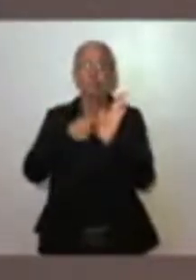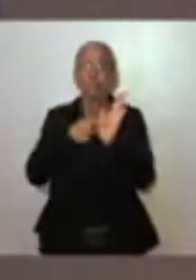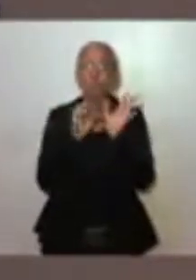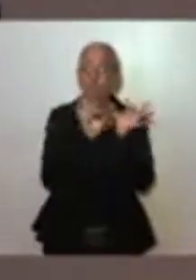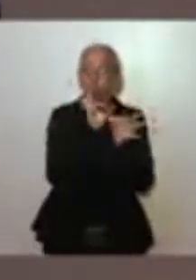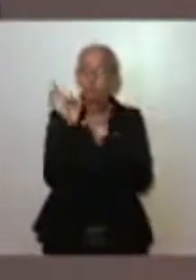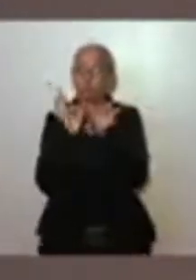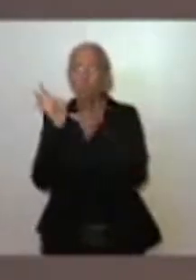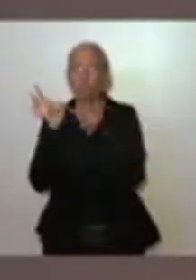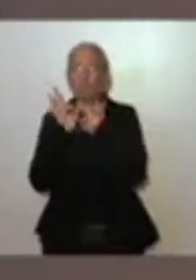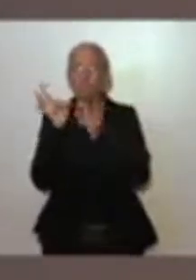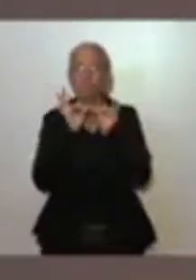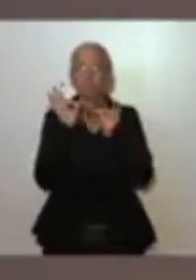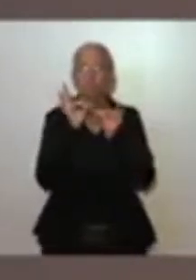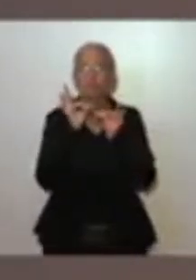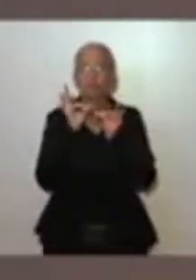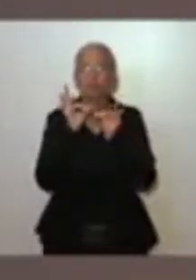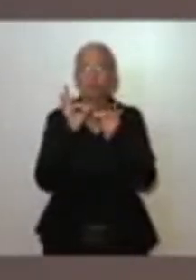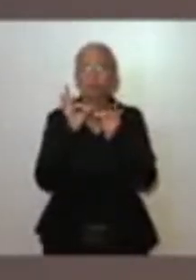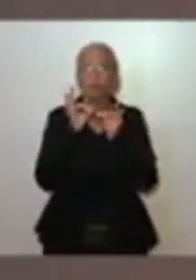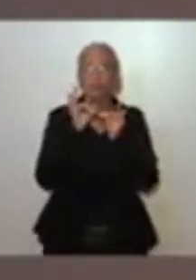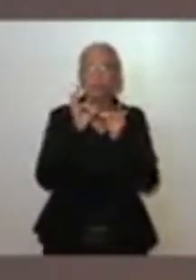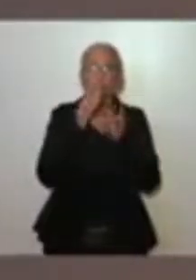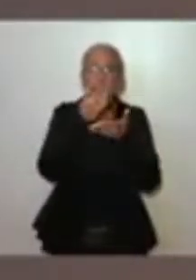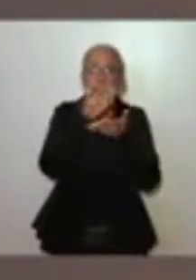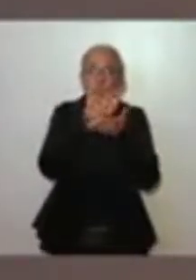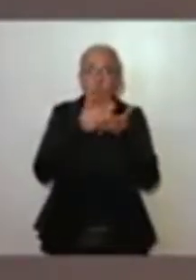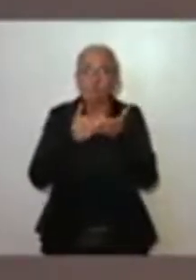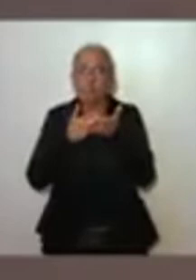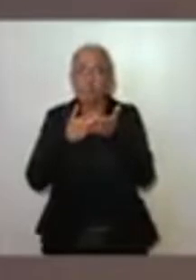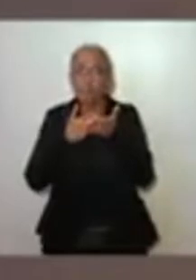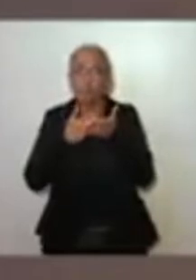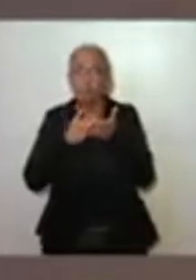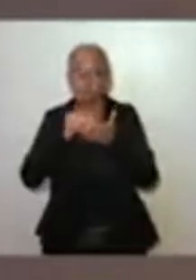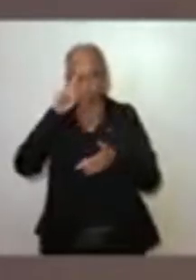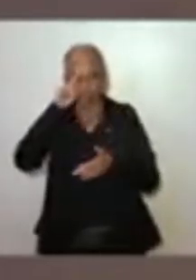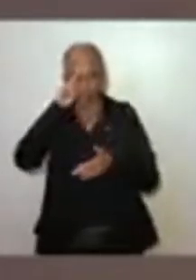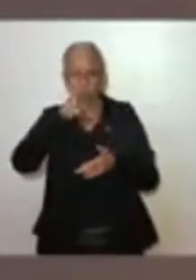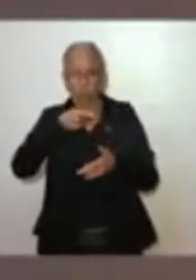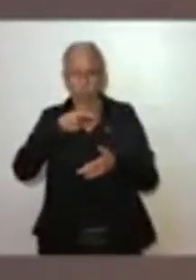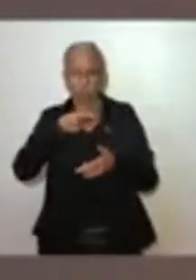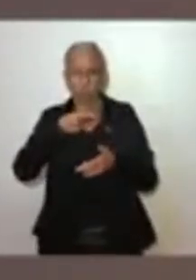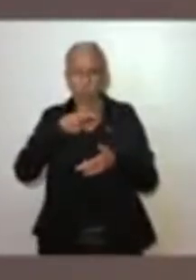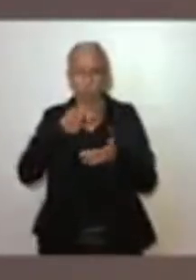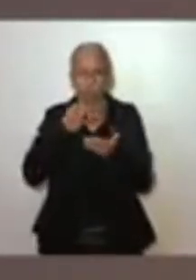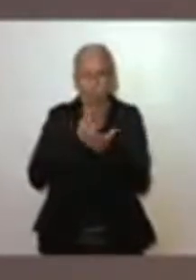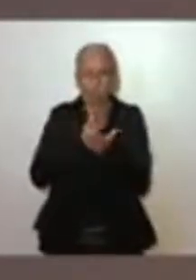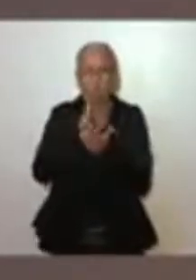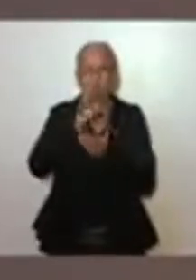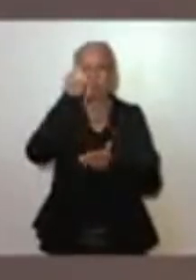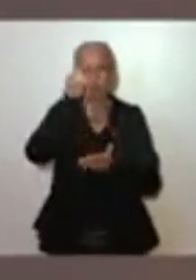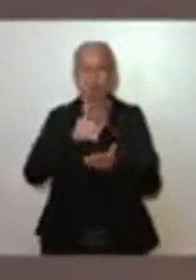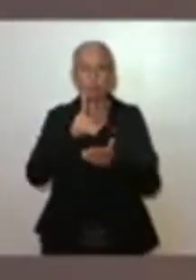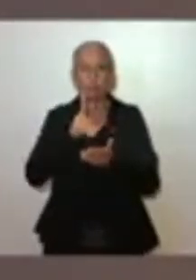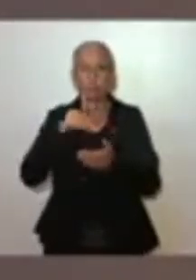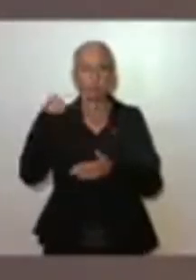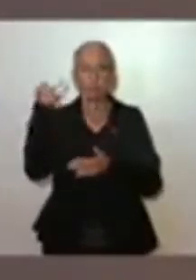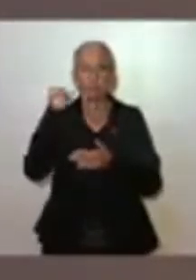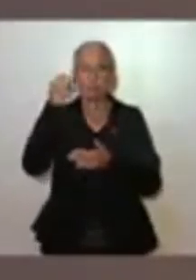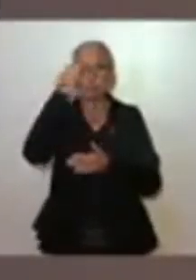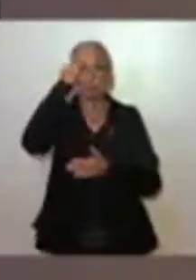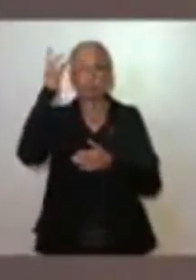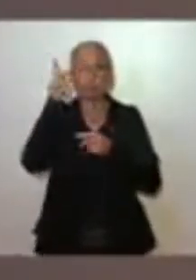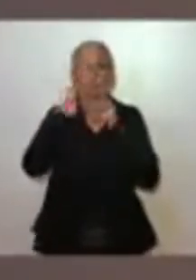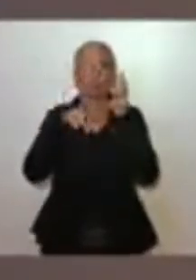organiza o estado dividir o exercício do poder e definir os direitos fundamentais de todas as pessoas